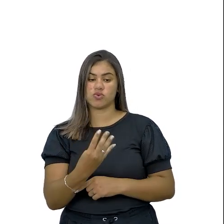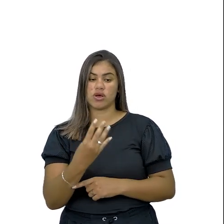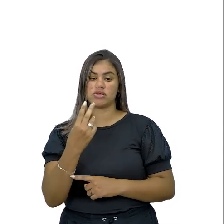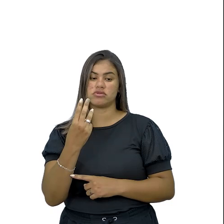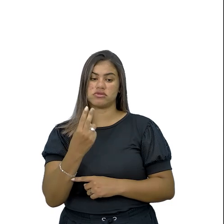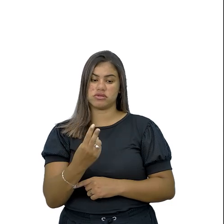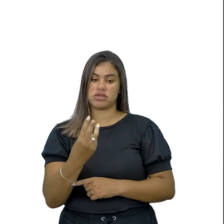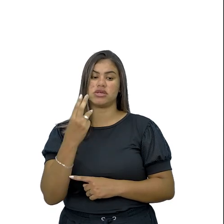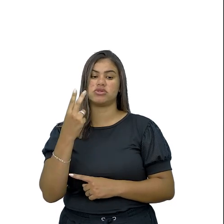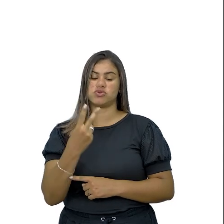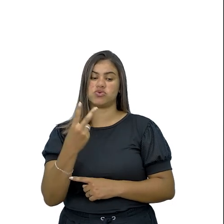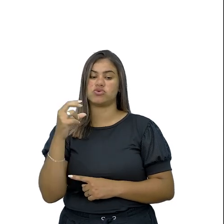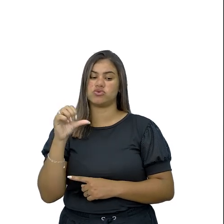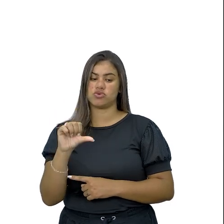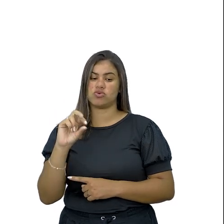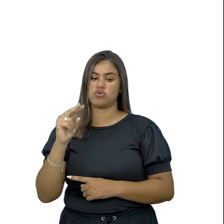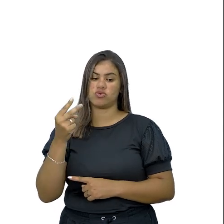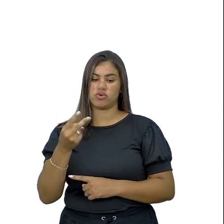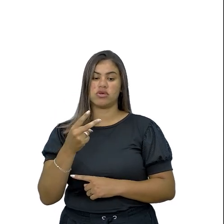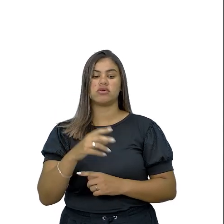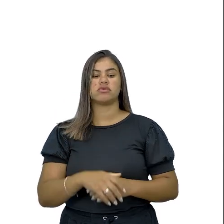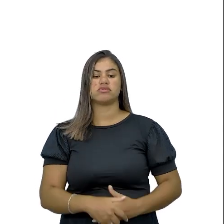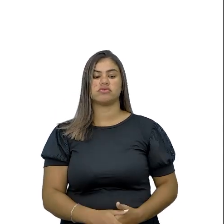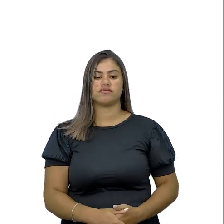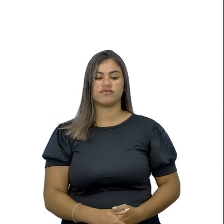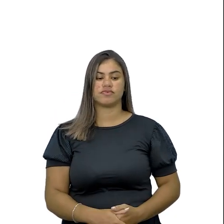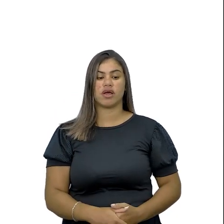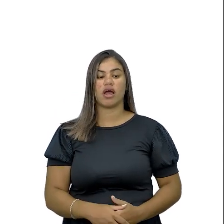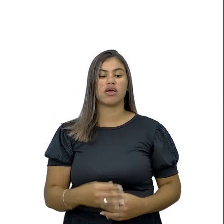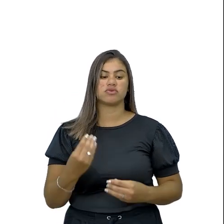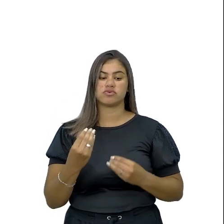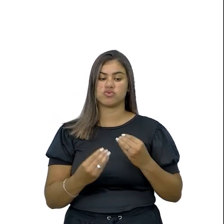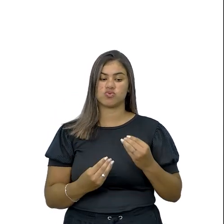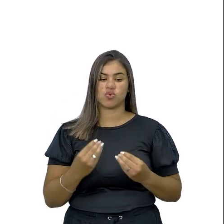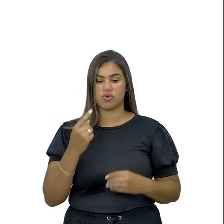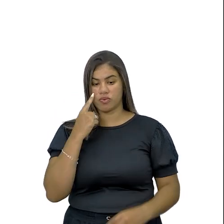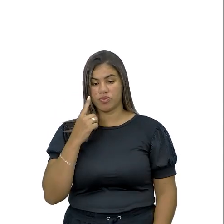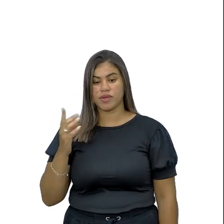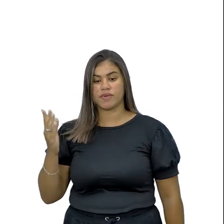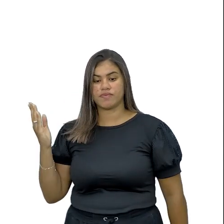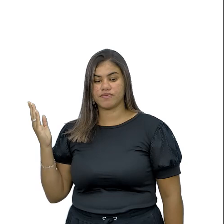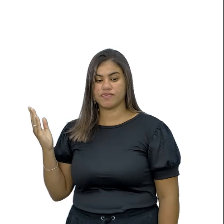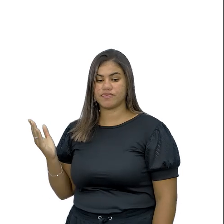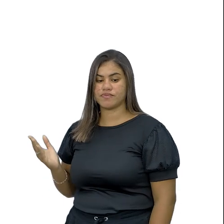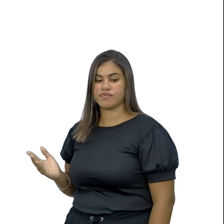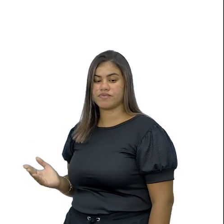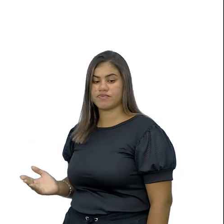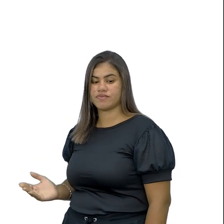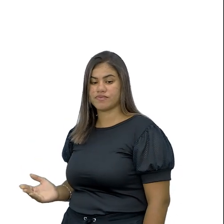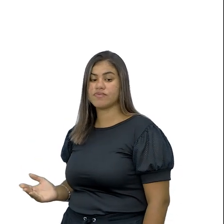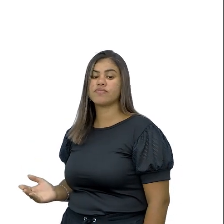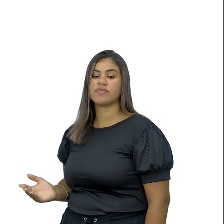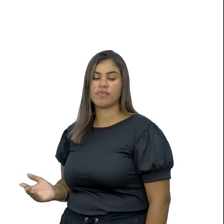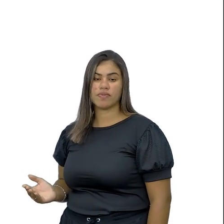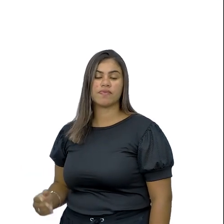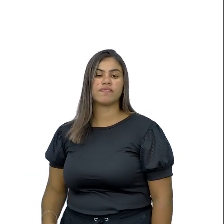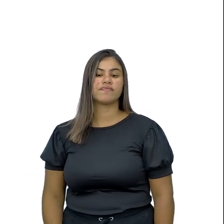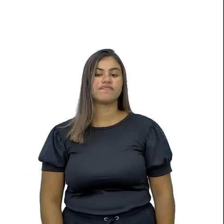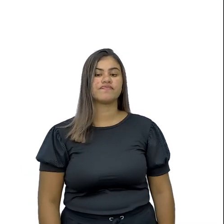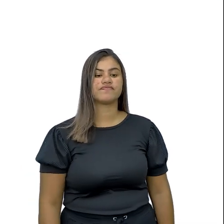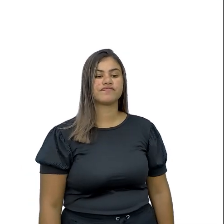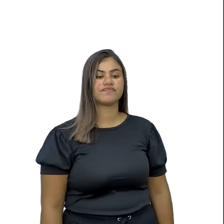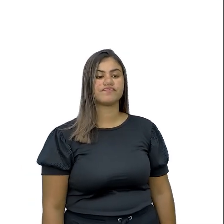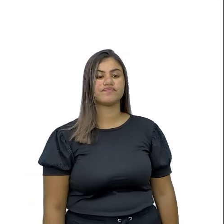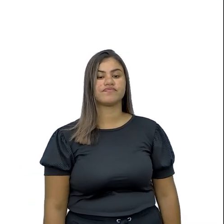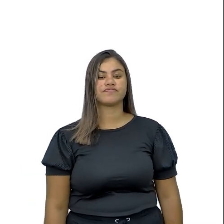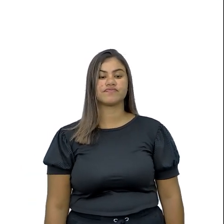8.659 vezes 1, que dá 8.659 mesmo. Então, ele traz aí, né, o que seria o desejável, né, que eles conseguissem fazer. Tá bem,